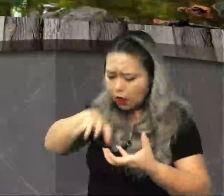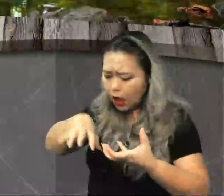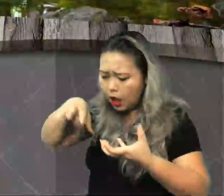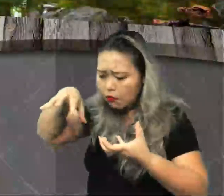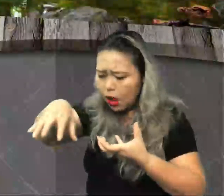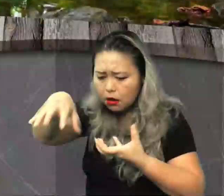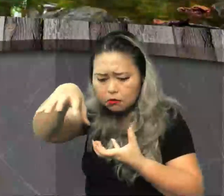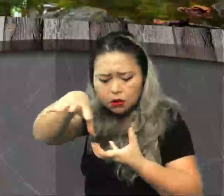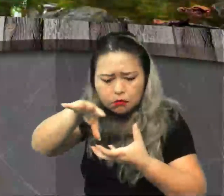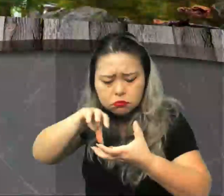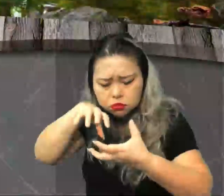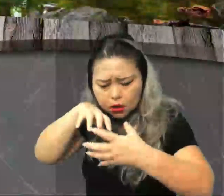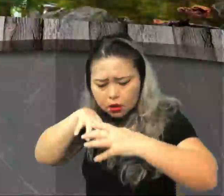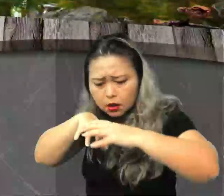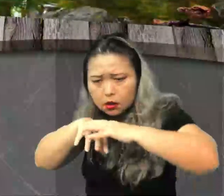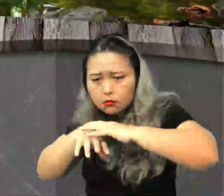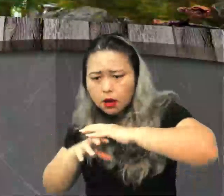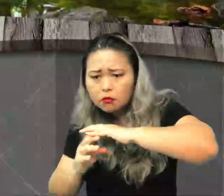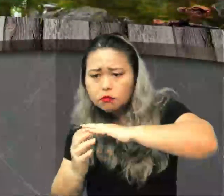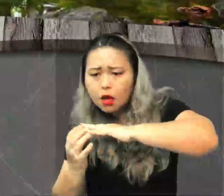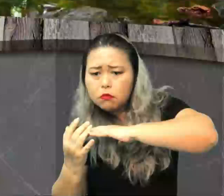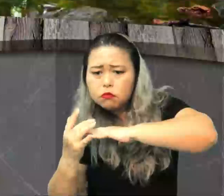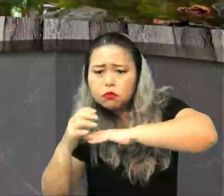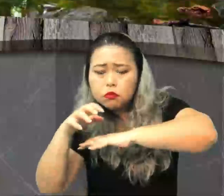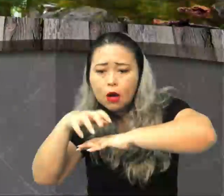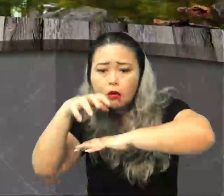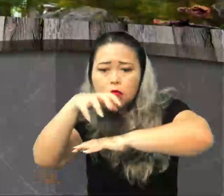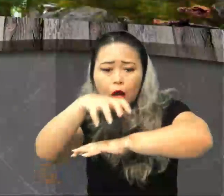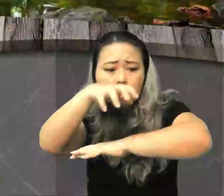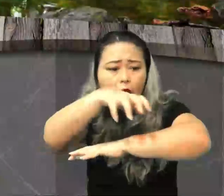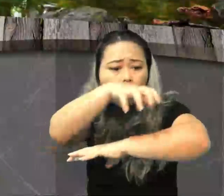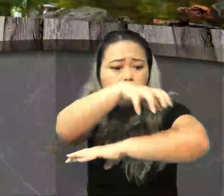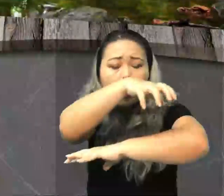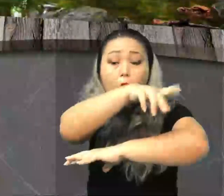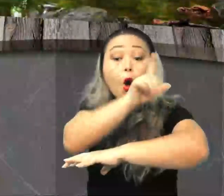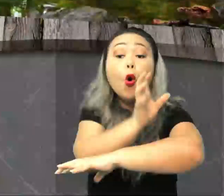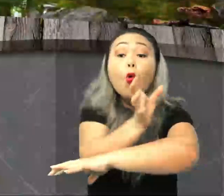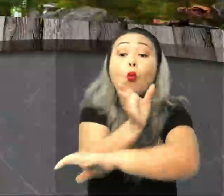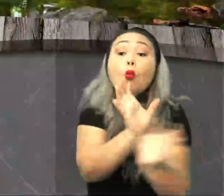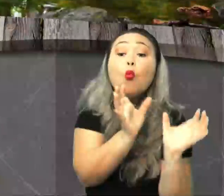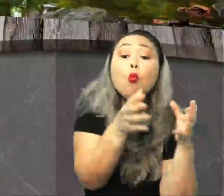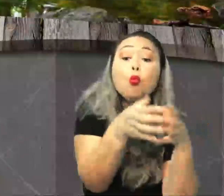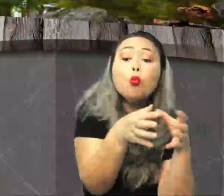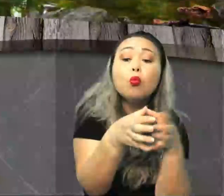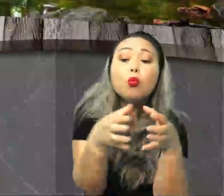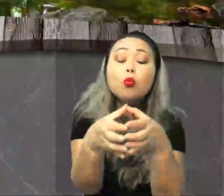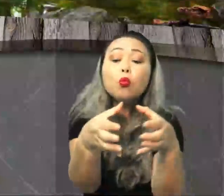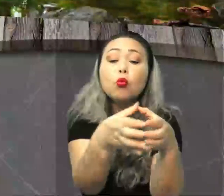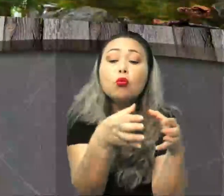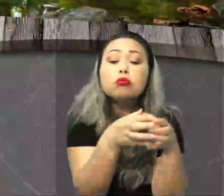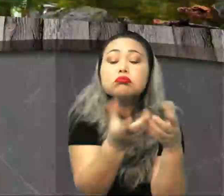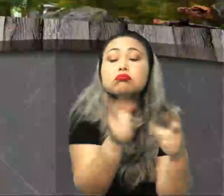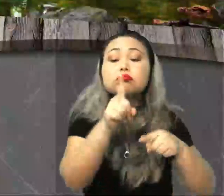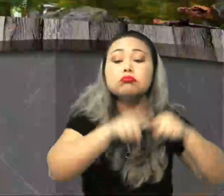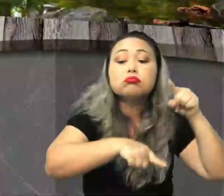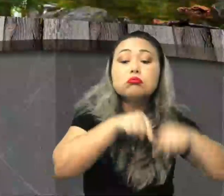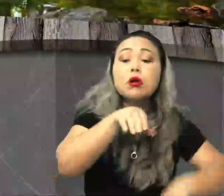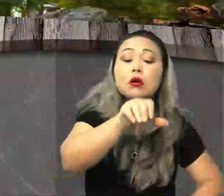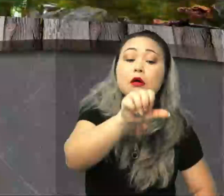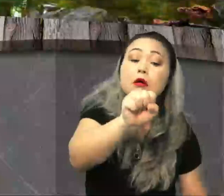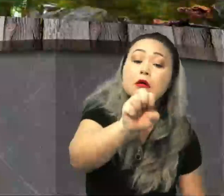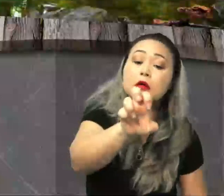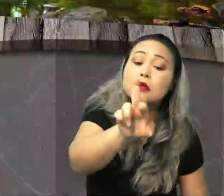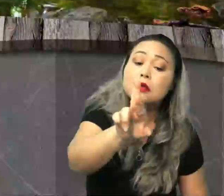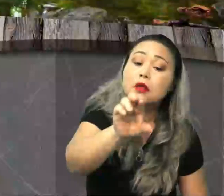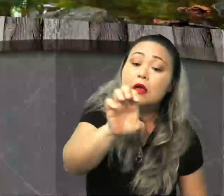vários ecossistemas e cada um desses ecossistemas é ocupado por um grupo, uma comunidade de seres vivos. A gente já